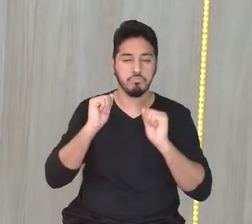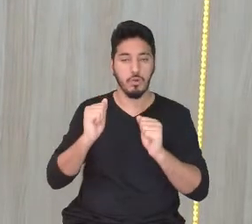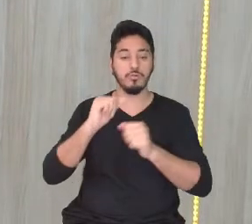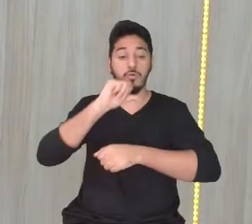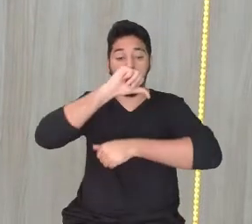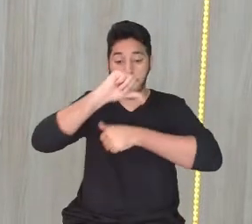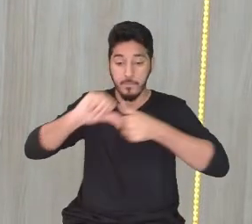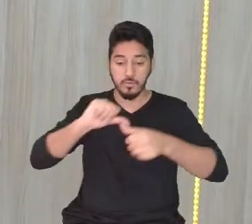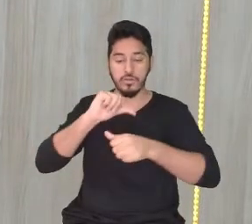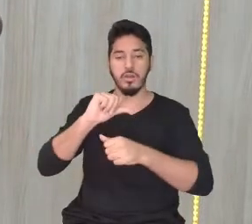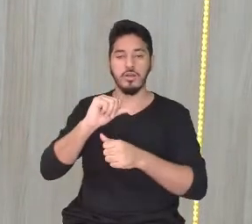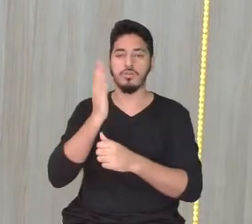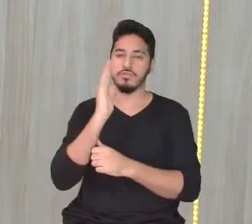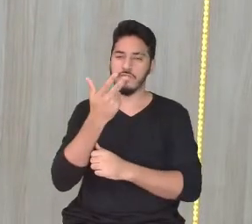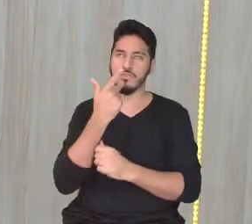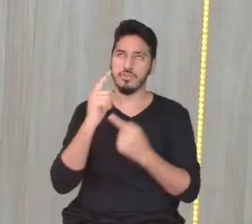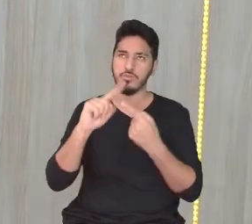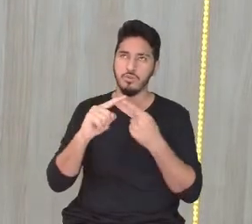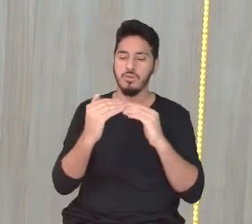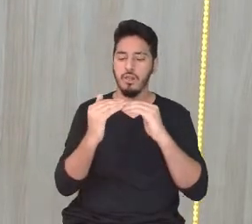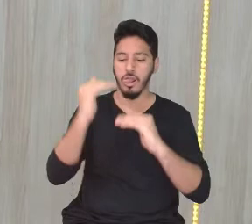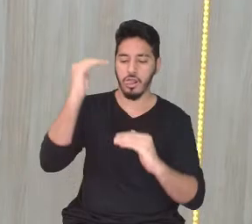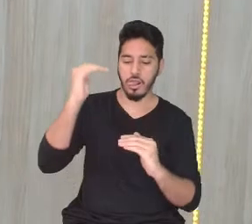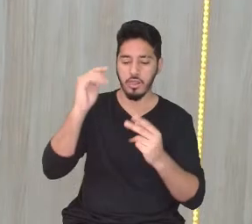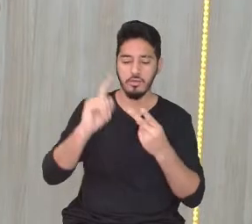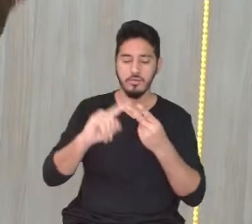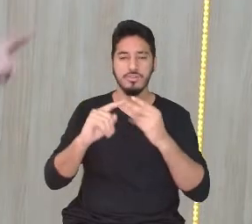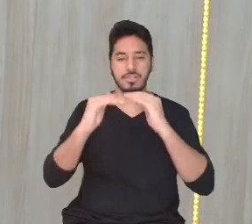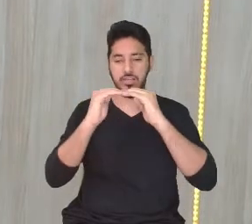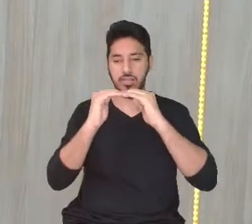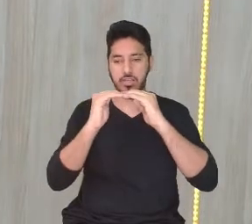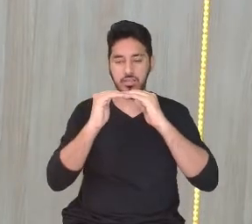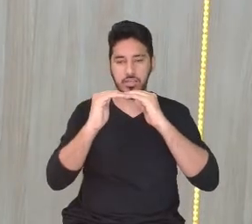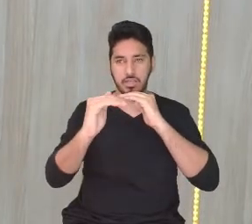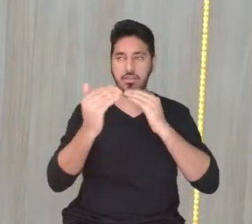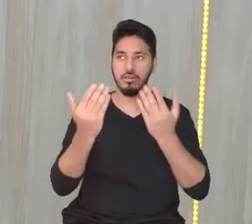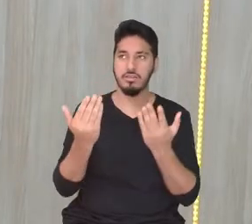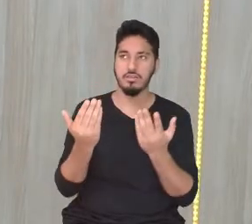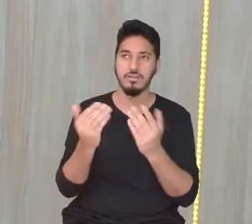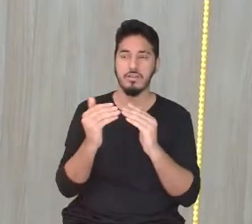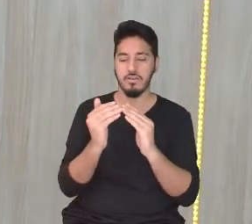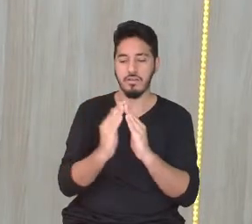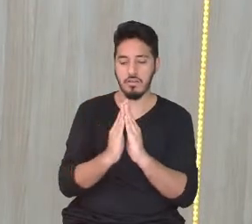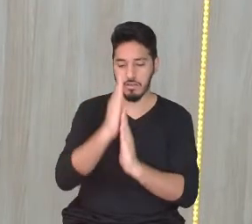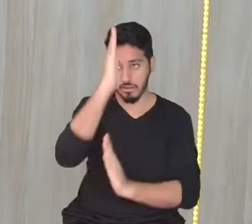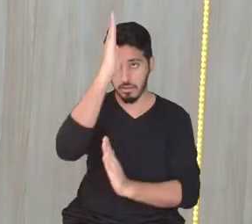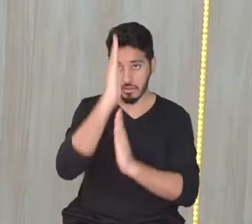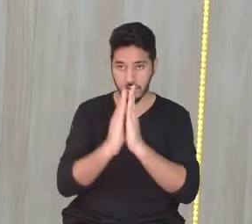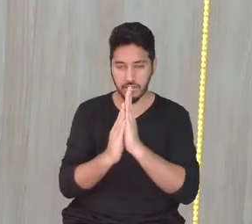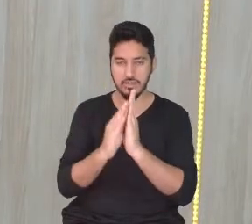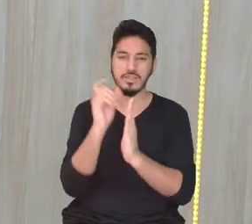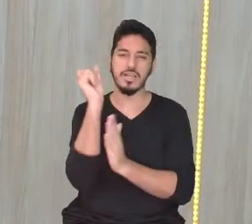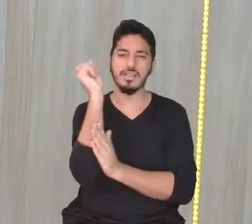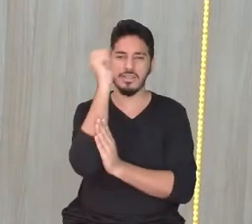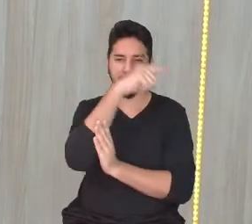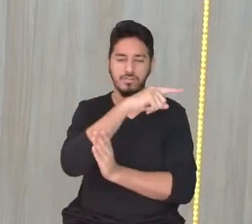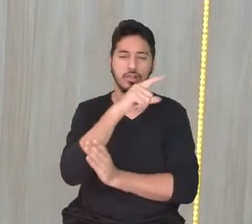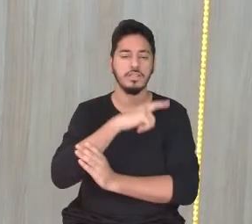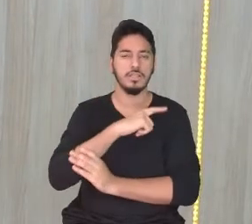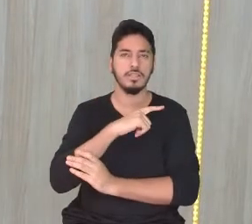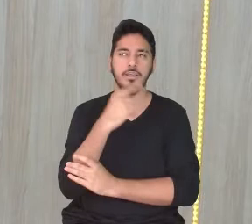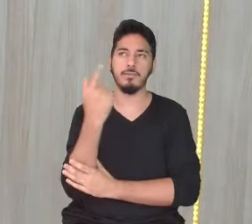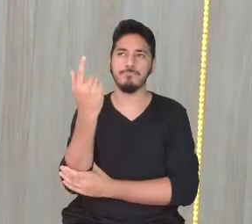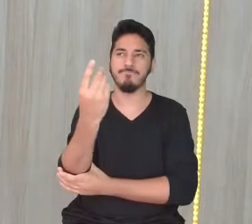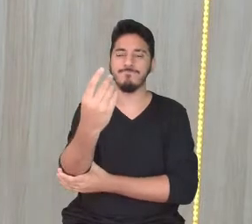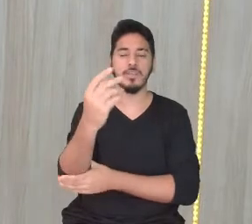algo. Já falei em desigualdade social, já falei nessa verticalização, falei dessa dificuldade que se tem